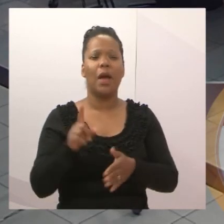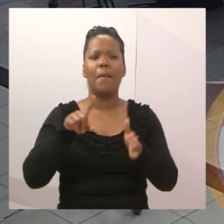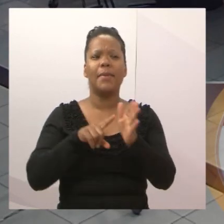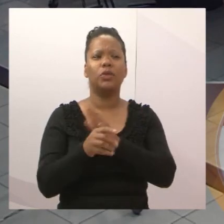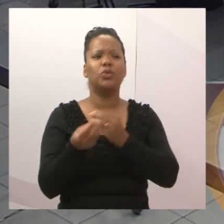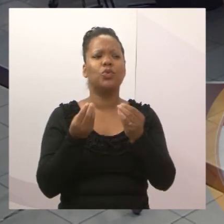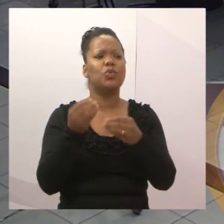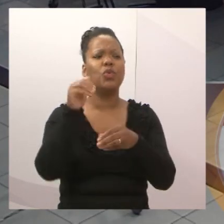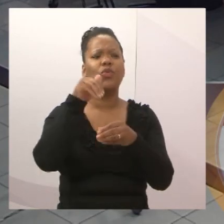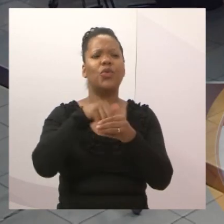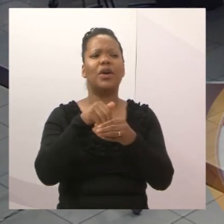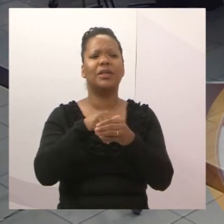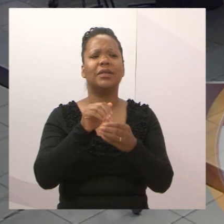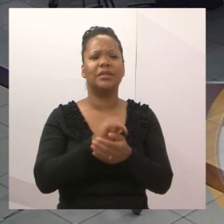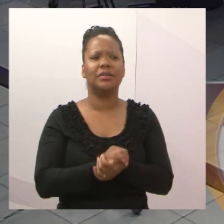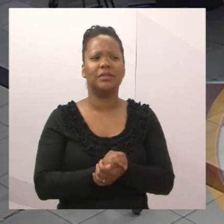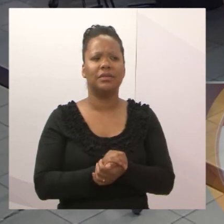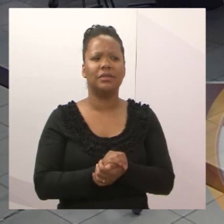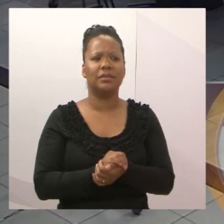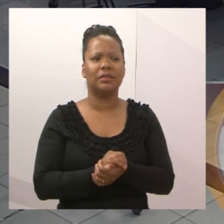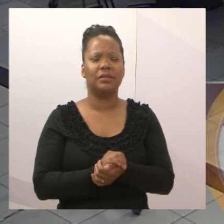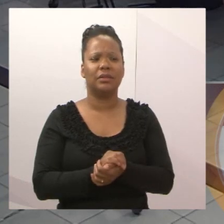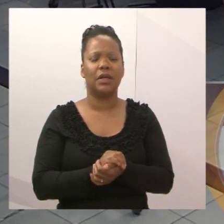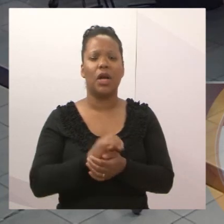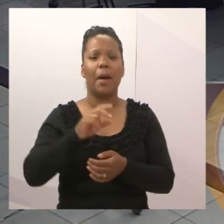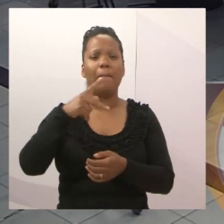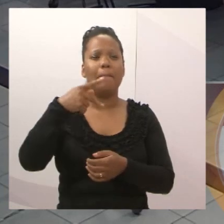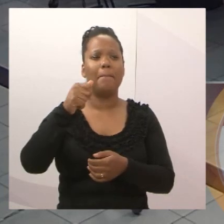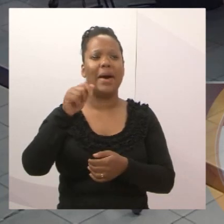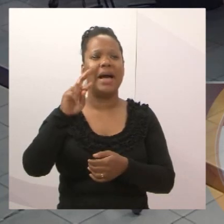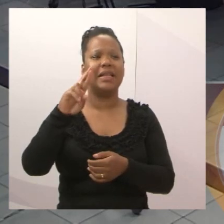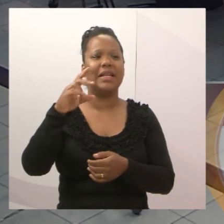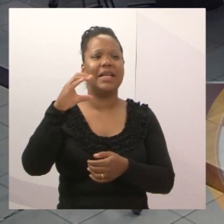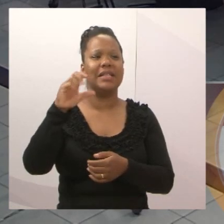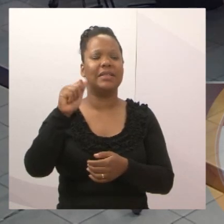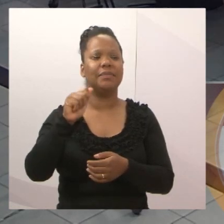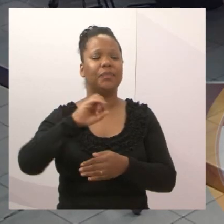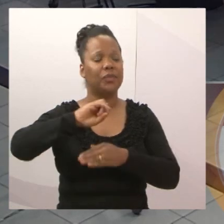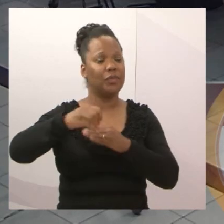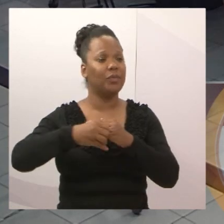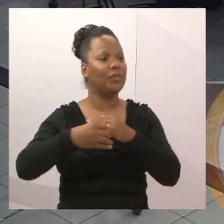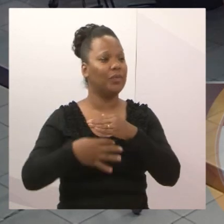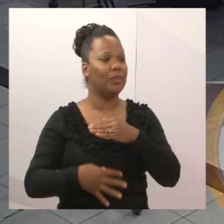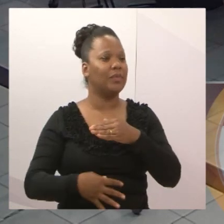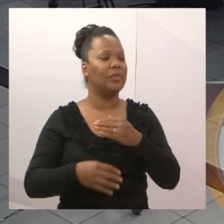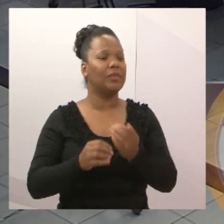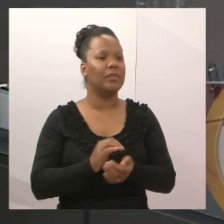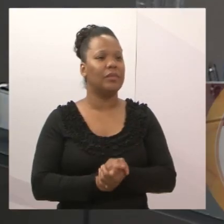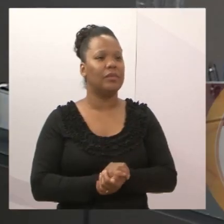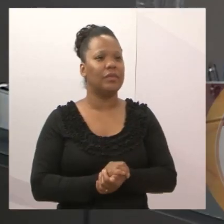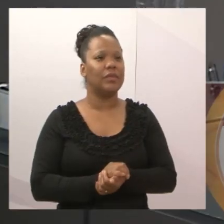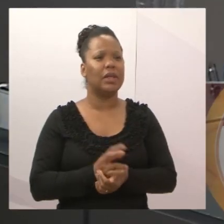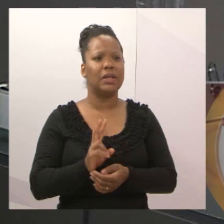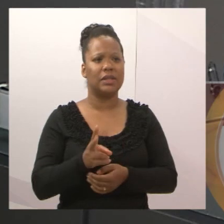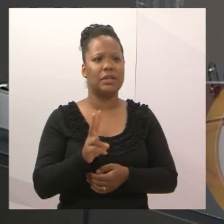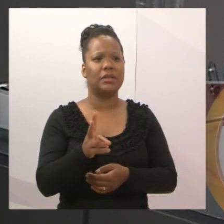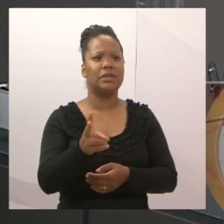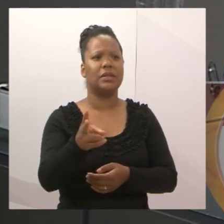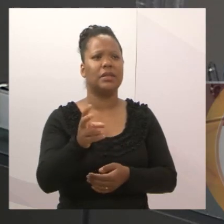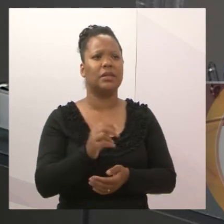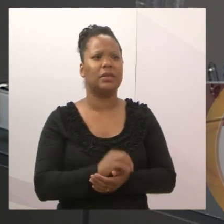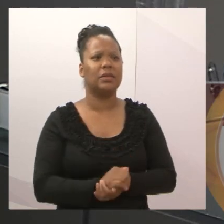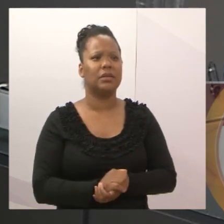Como vota a vereadora Patrícia Giuliani? Justificando o meu voto, eu sempre